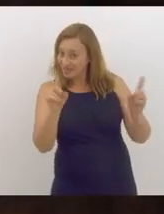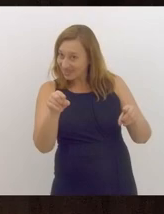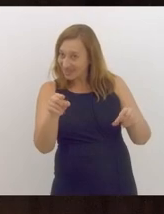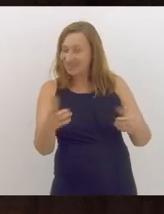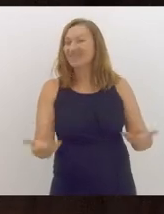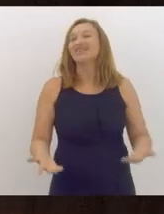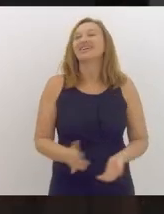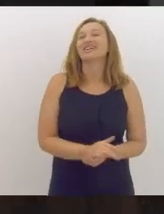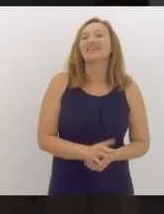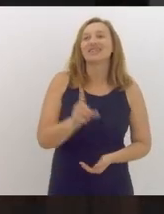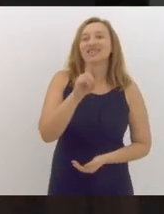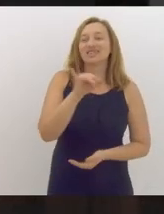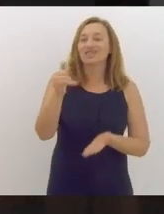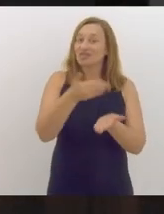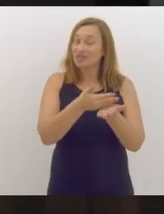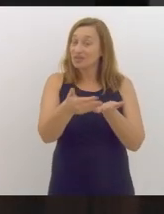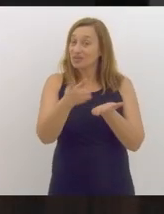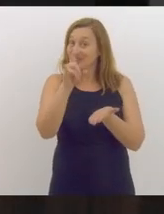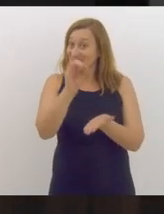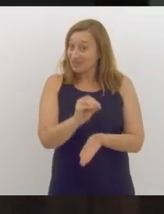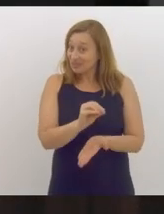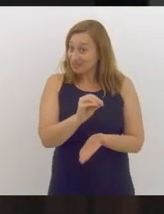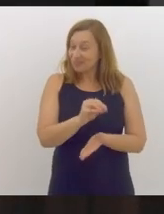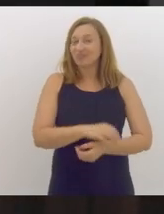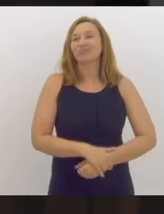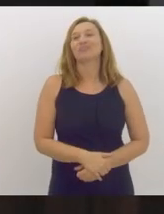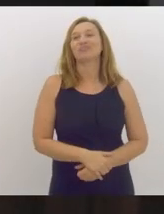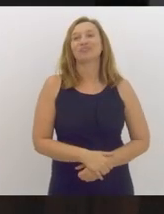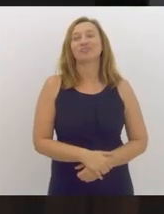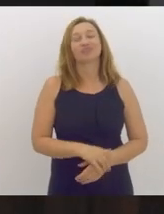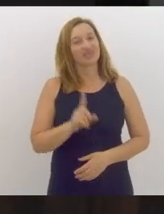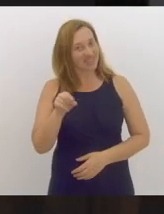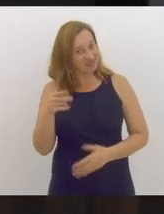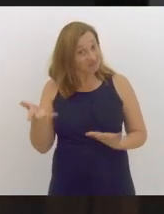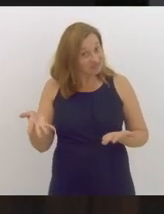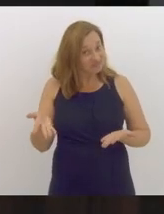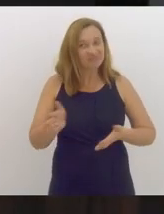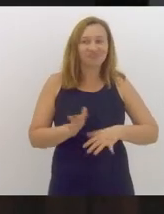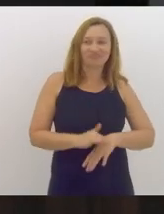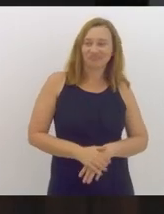O dia começou cedo, mas é isso.